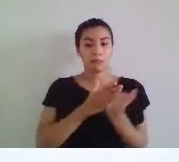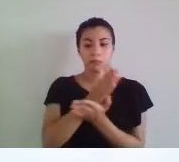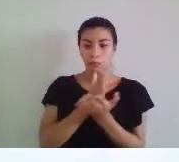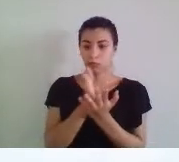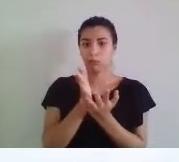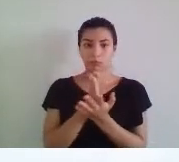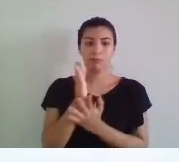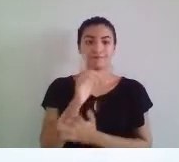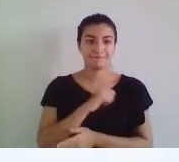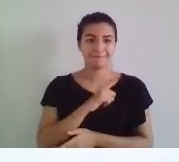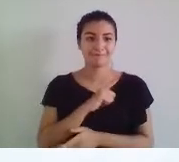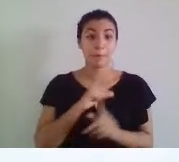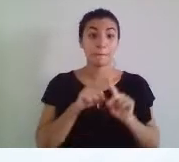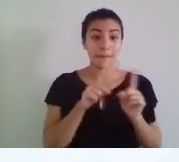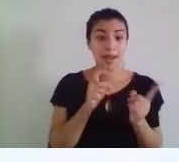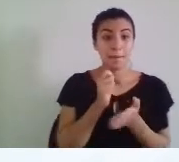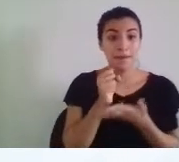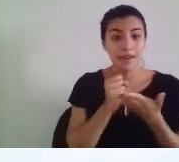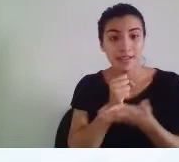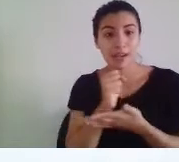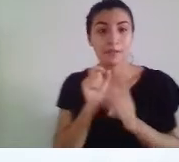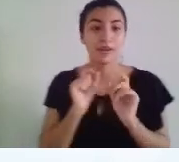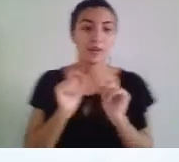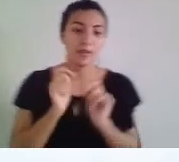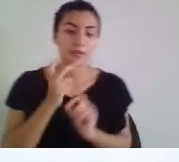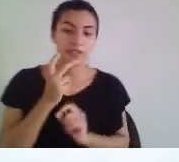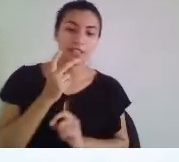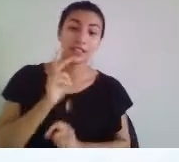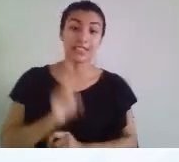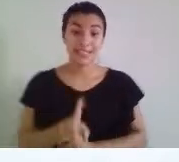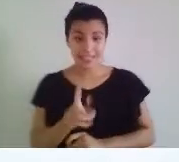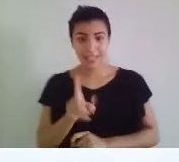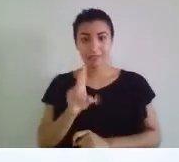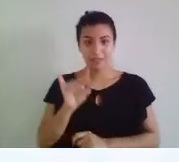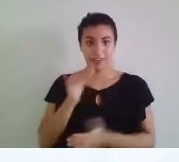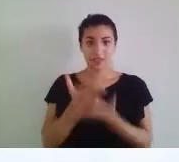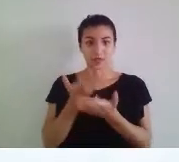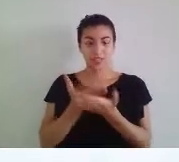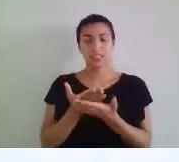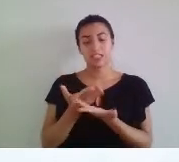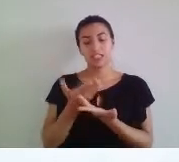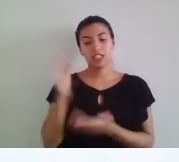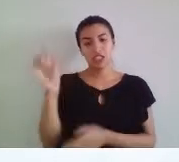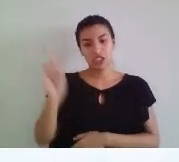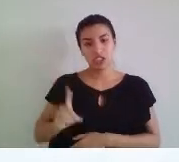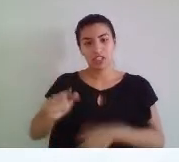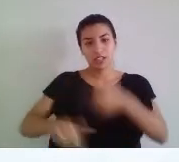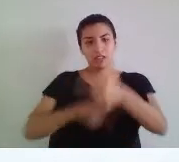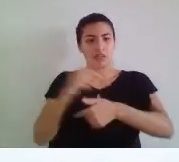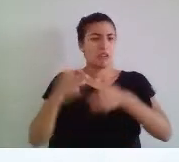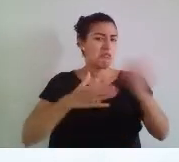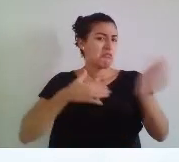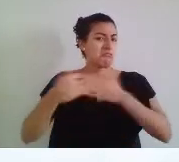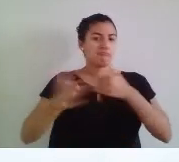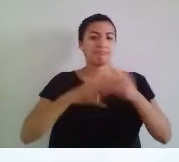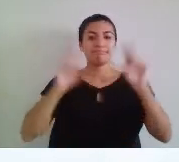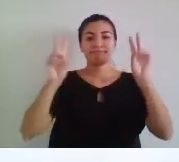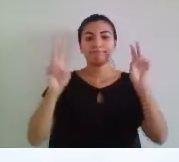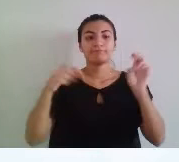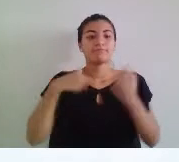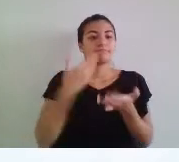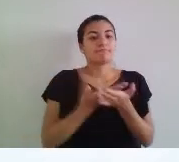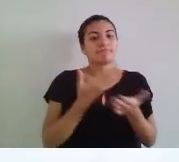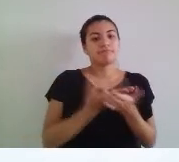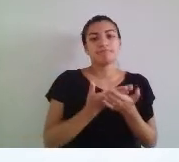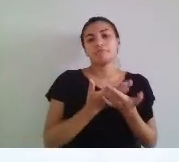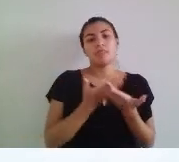assim, fundamentalmente, o que eu estou dizendo assim, ó, sempre que você vai estudar direito do trabalho, vai pôr a mão em qualquer tema. Eu vou estudar